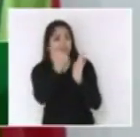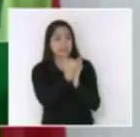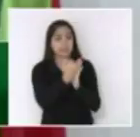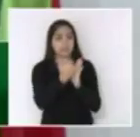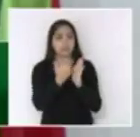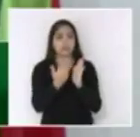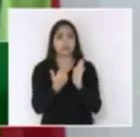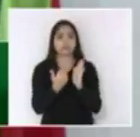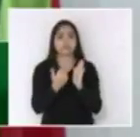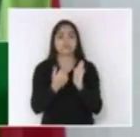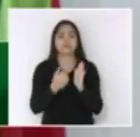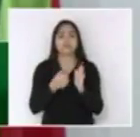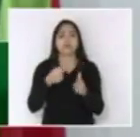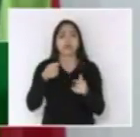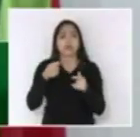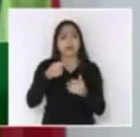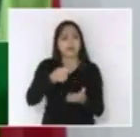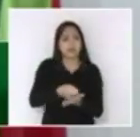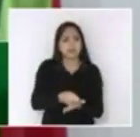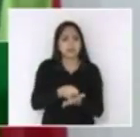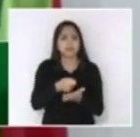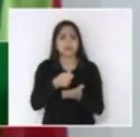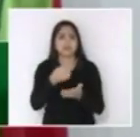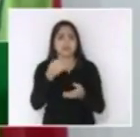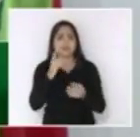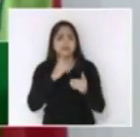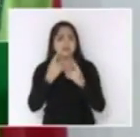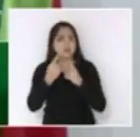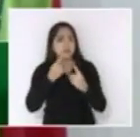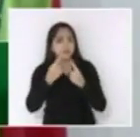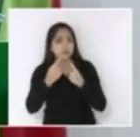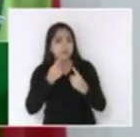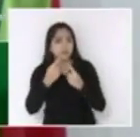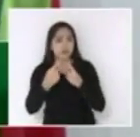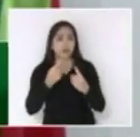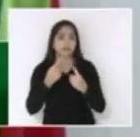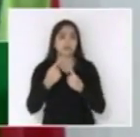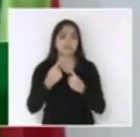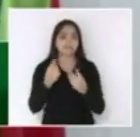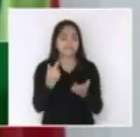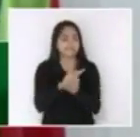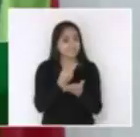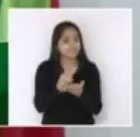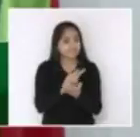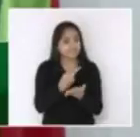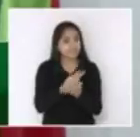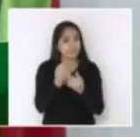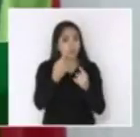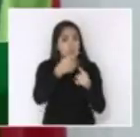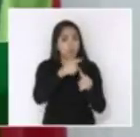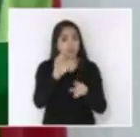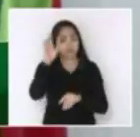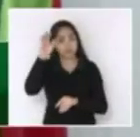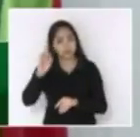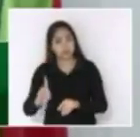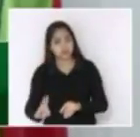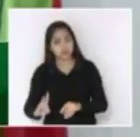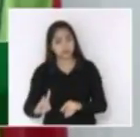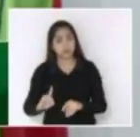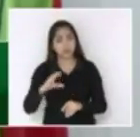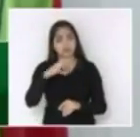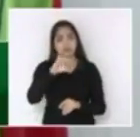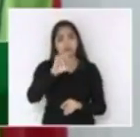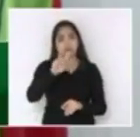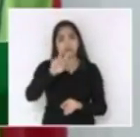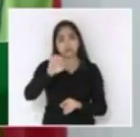à resistência ao diálogo, e isso seria um golpe de morte nos direitos civis. Registro nossas